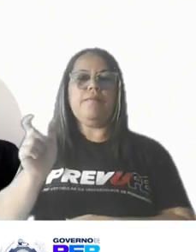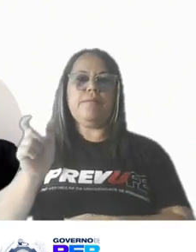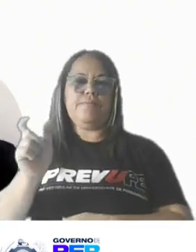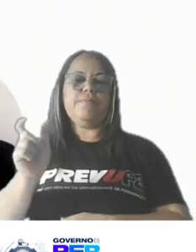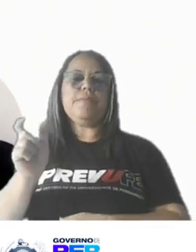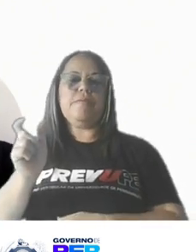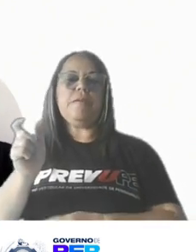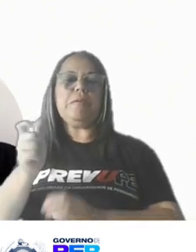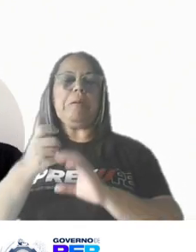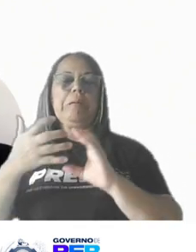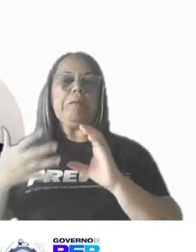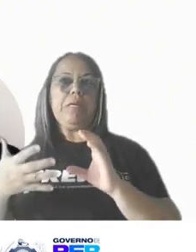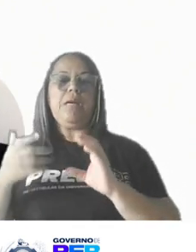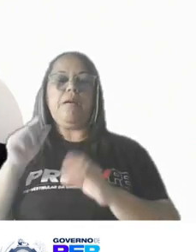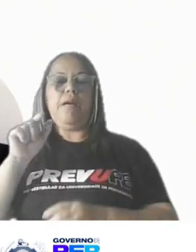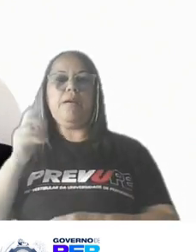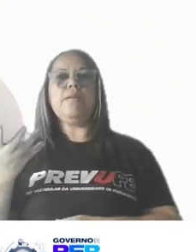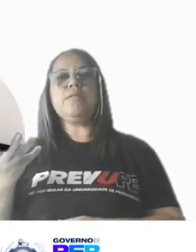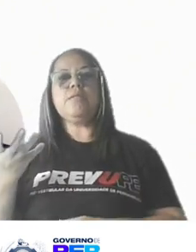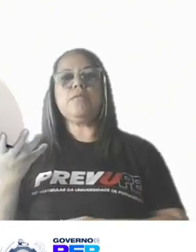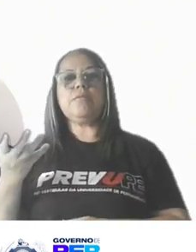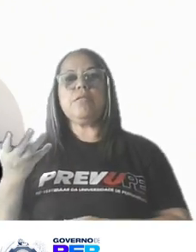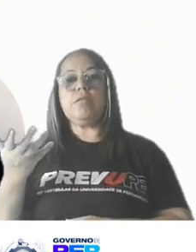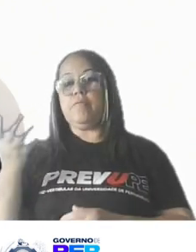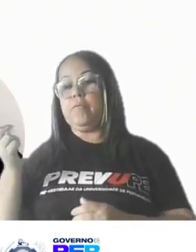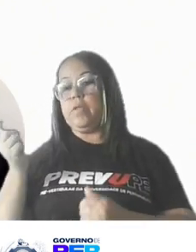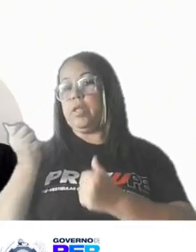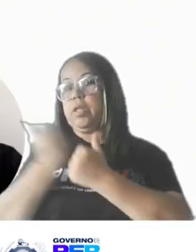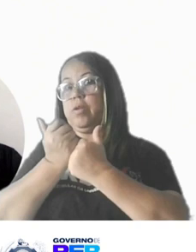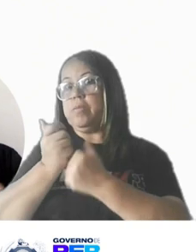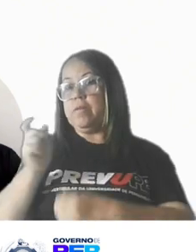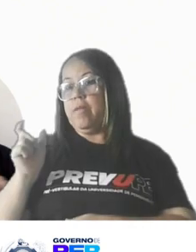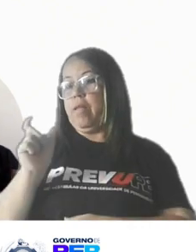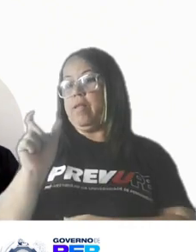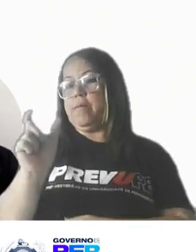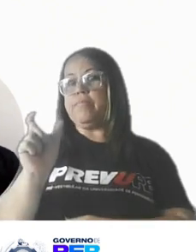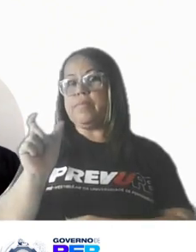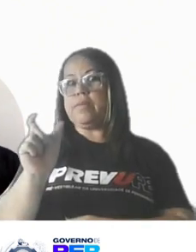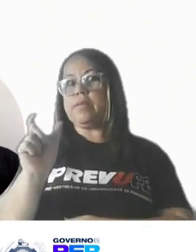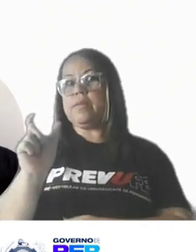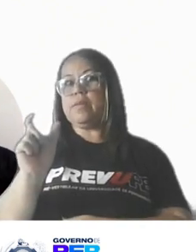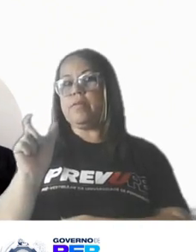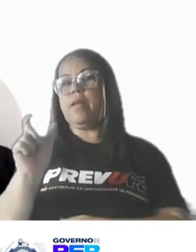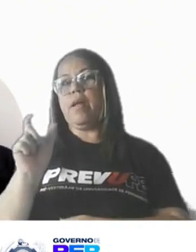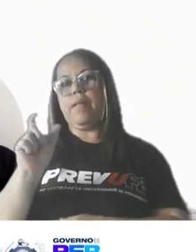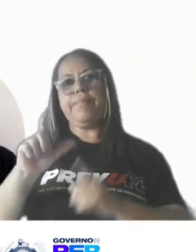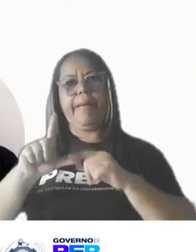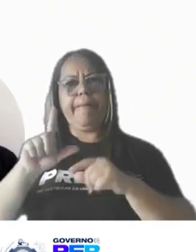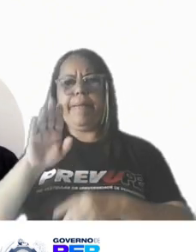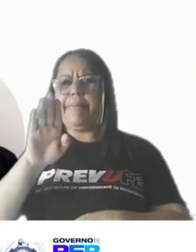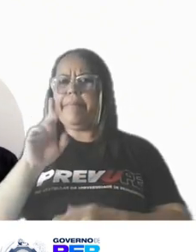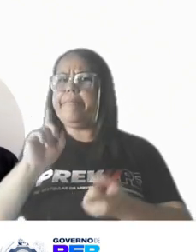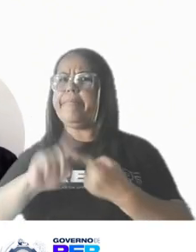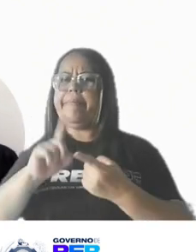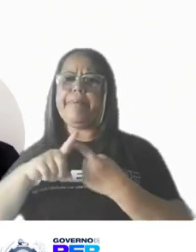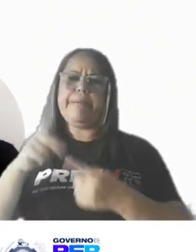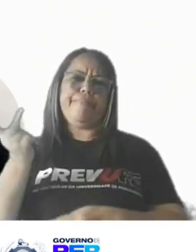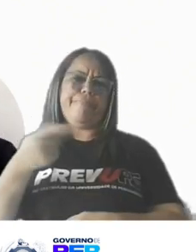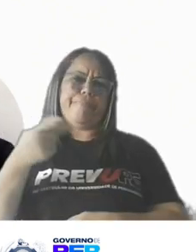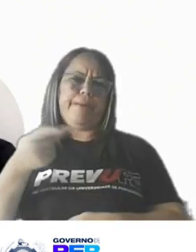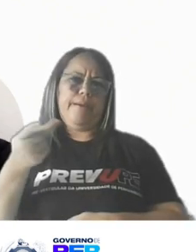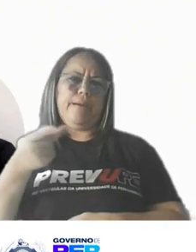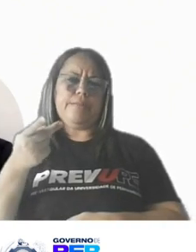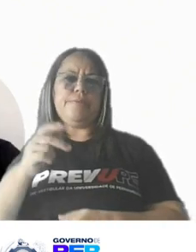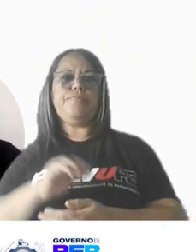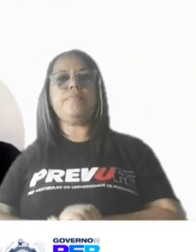qualificar aí esse nome próprio que a gente está substituindo. A gente já vê no caso aqui que a letra B também não